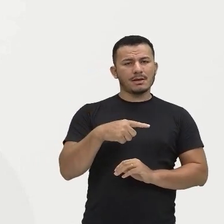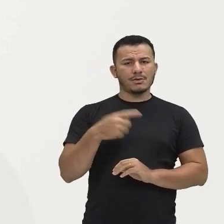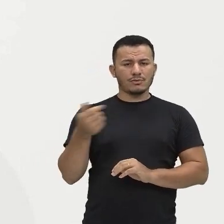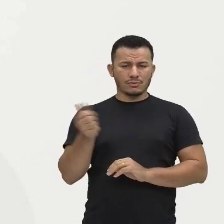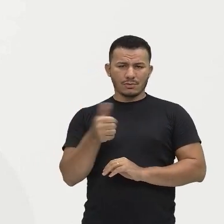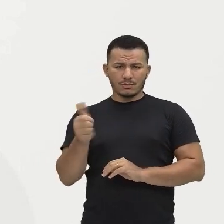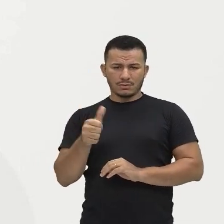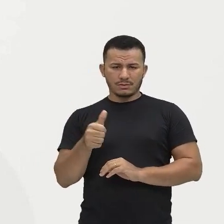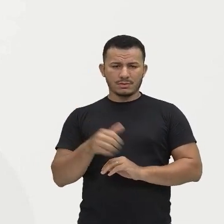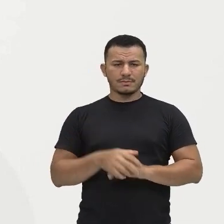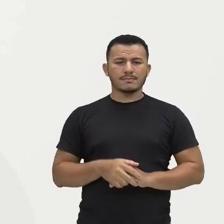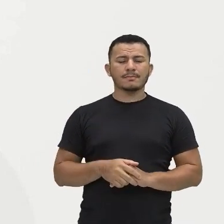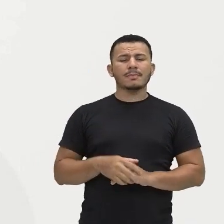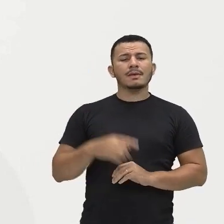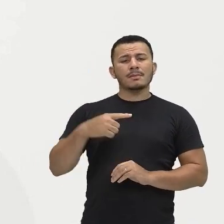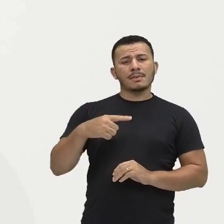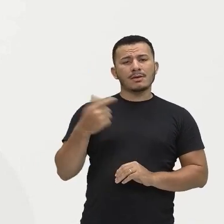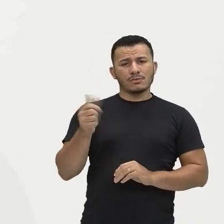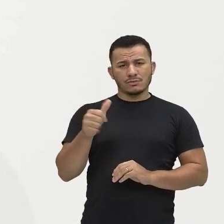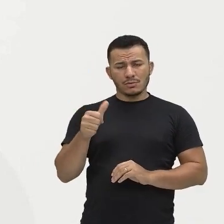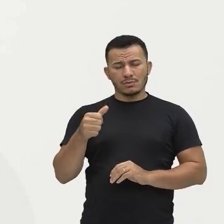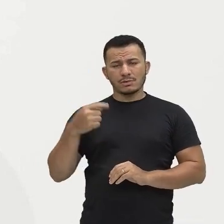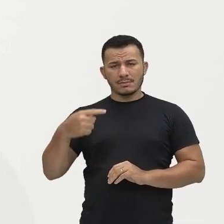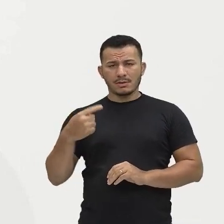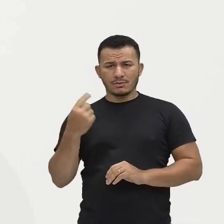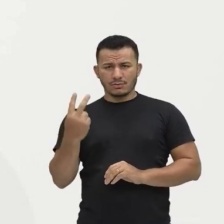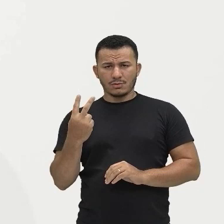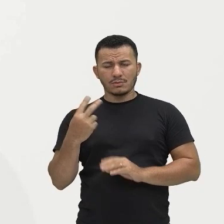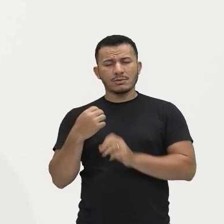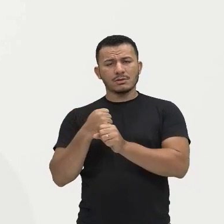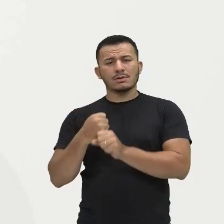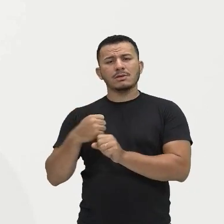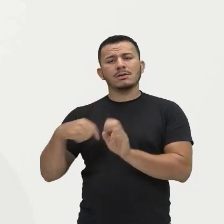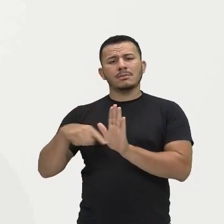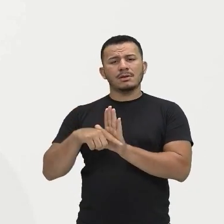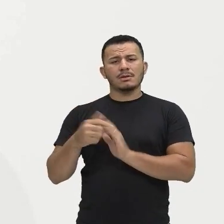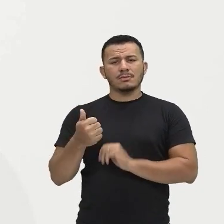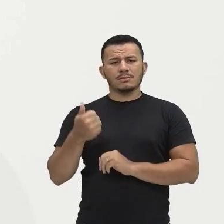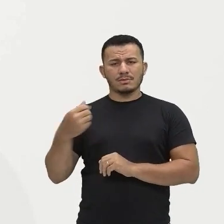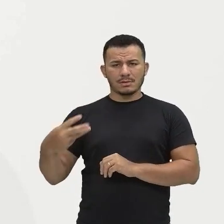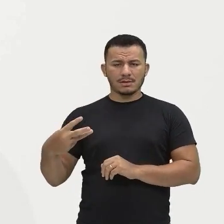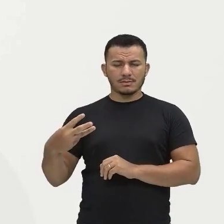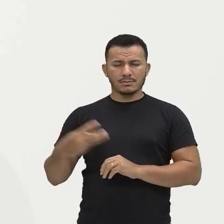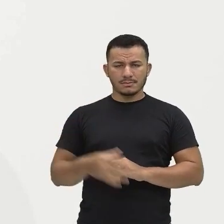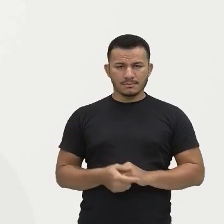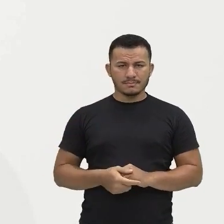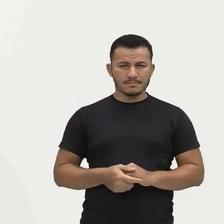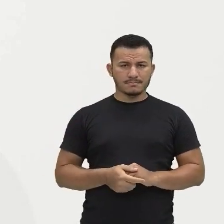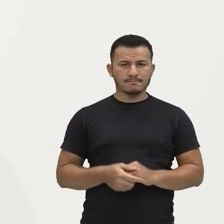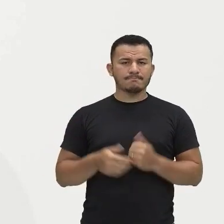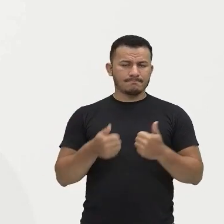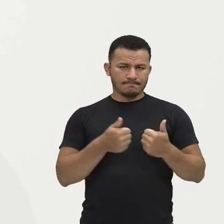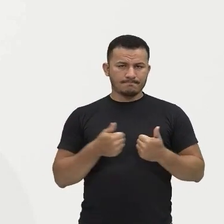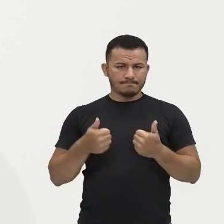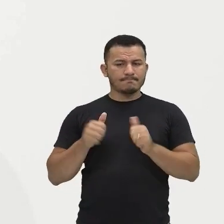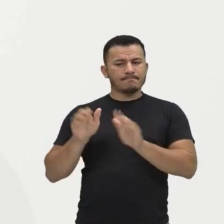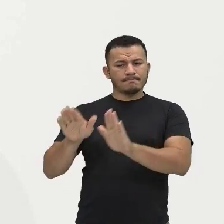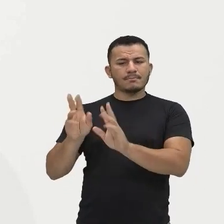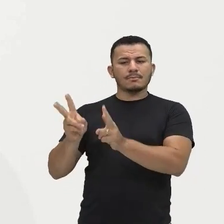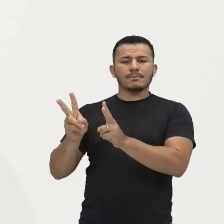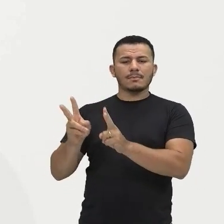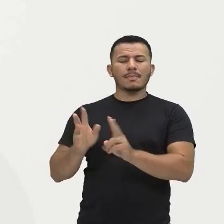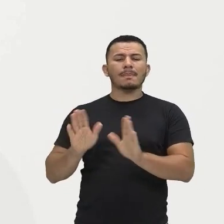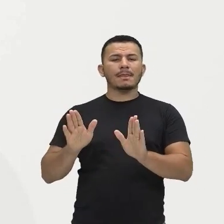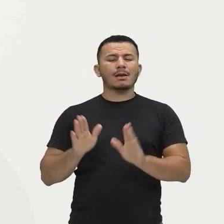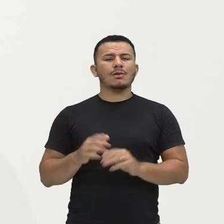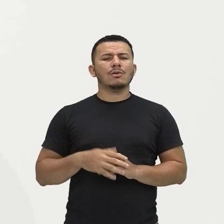11. Menos 11 com menos 2 vai me dar menos 13. Beleza? Tudo bem. Então, deixa ele aí. Mas como